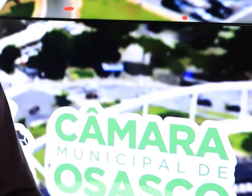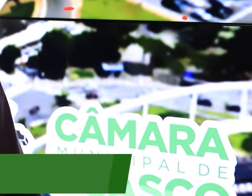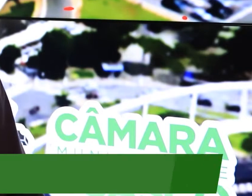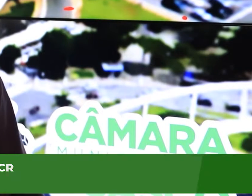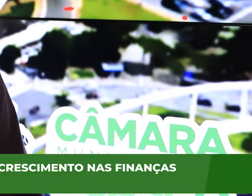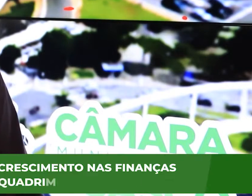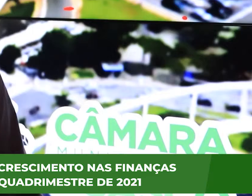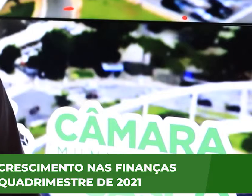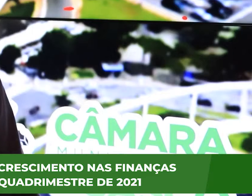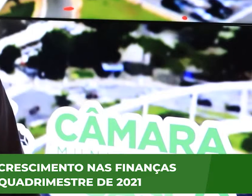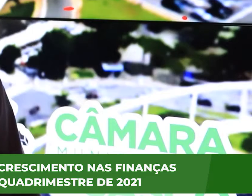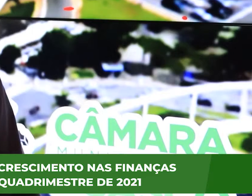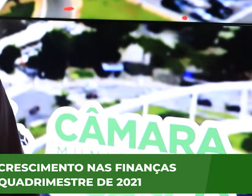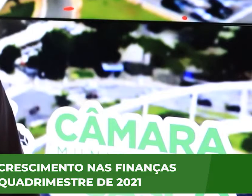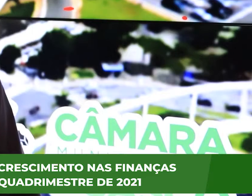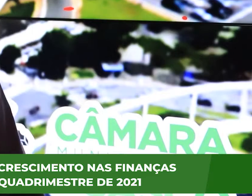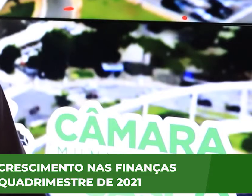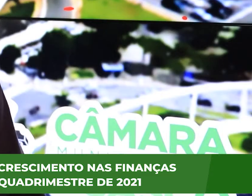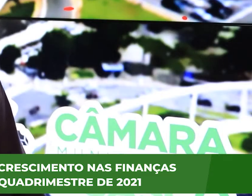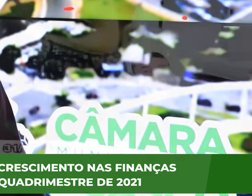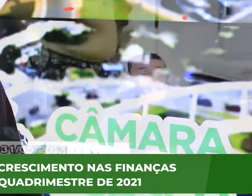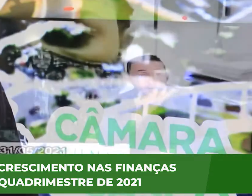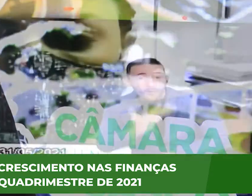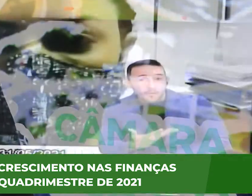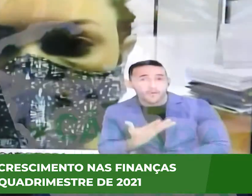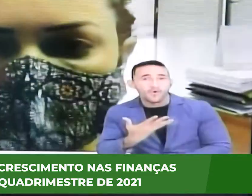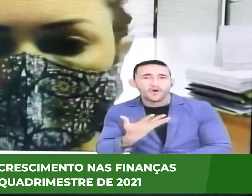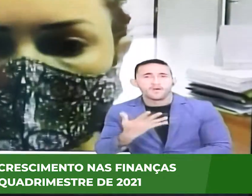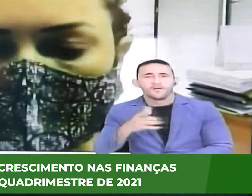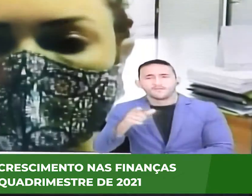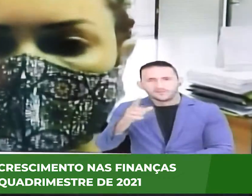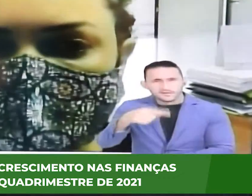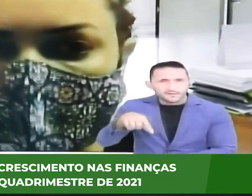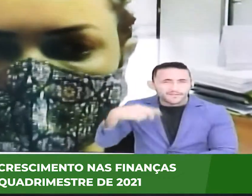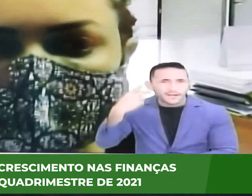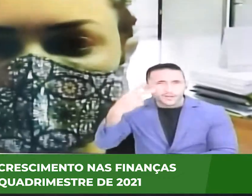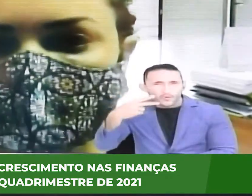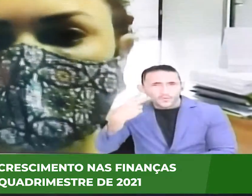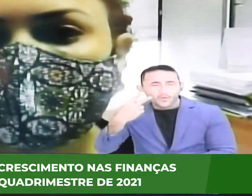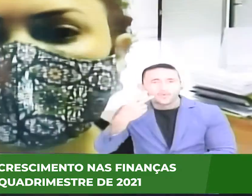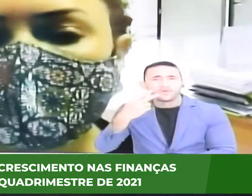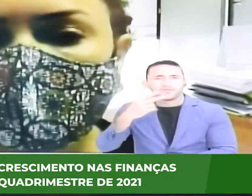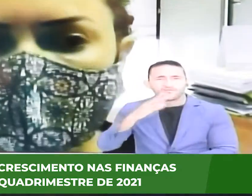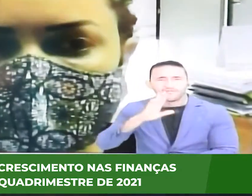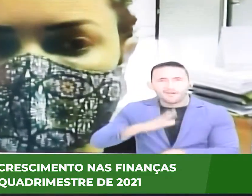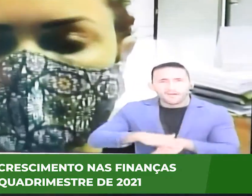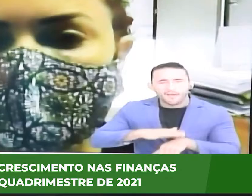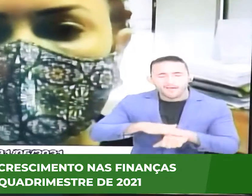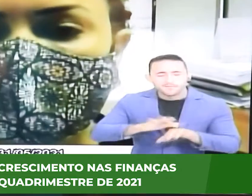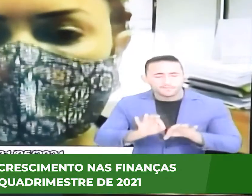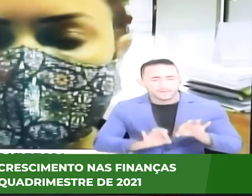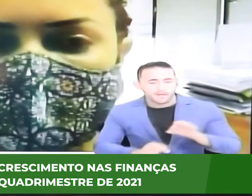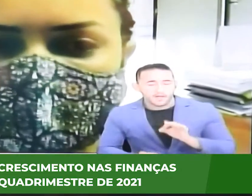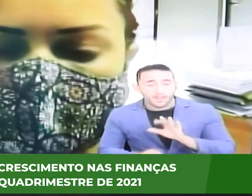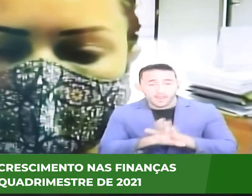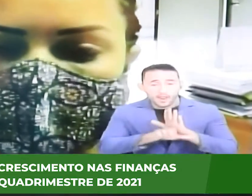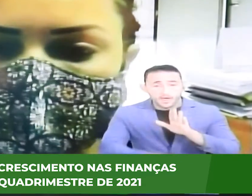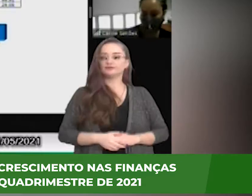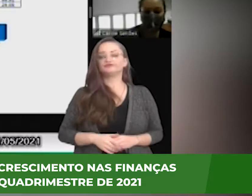revela que a saúde financeira do município está em dia foi o que destacou a subsecretária do Tesouro Municipal